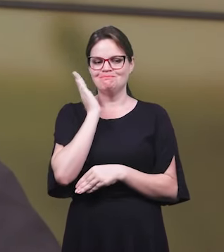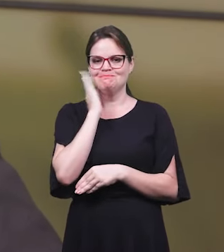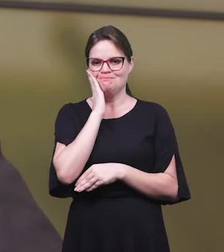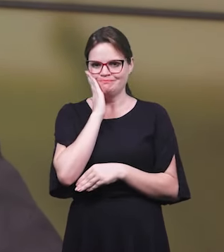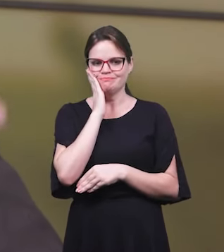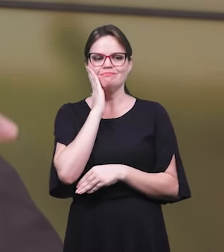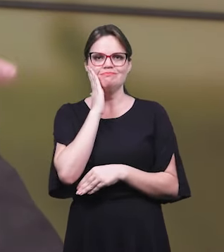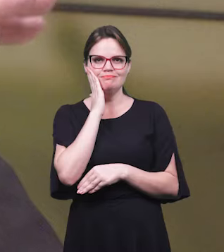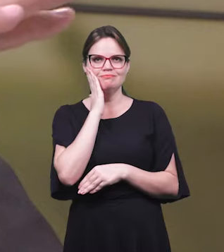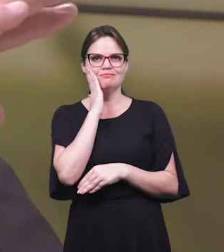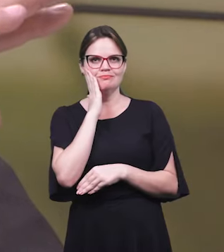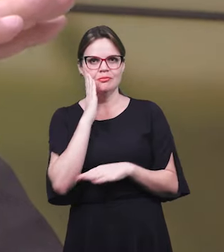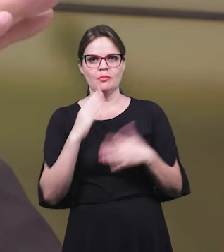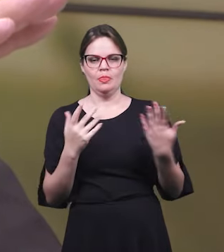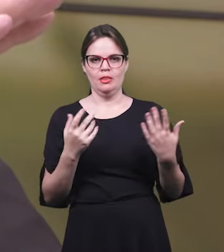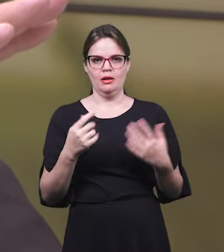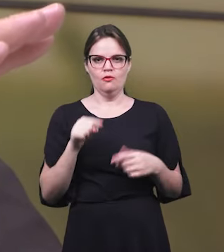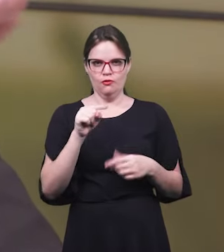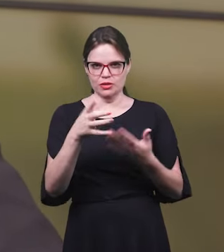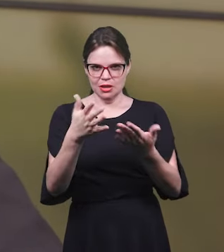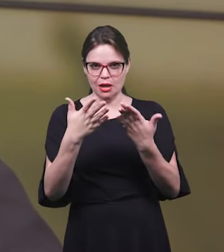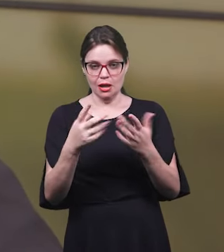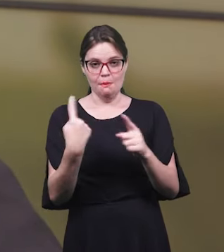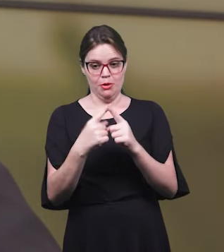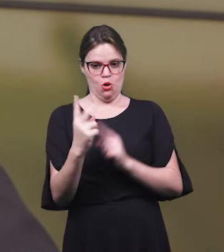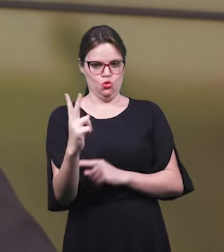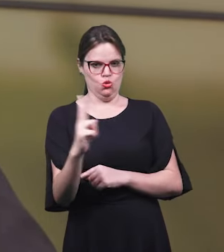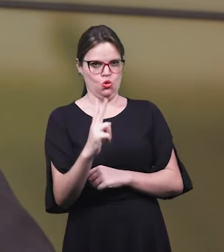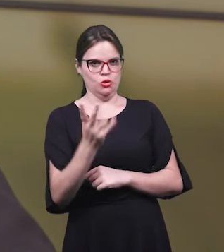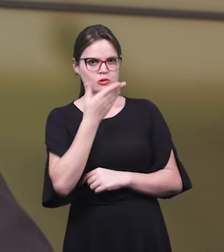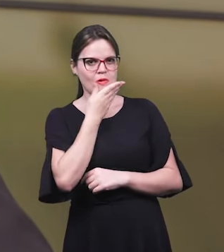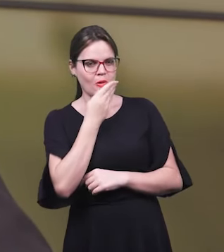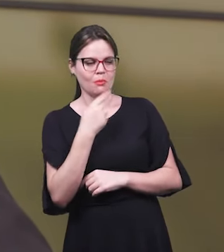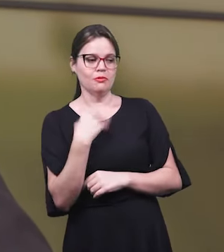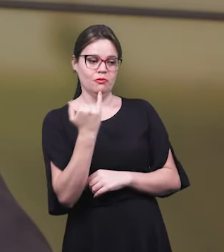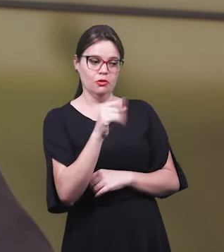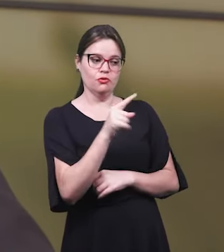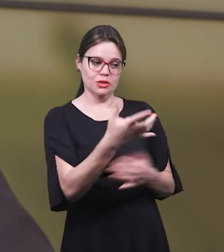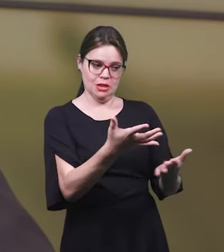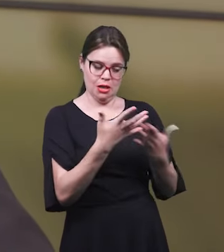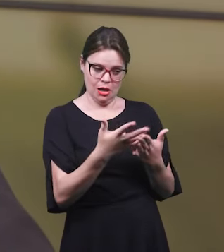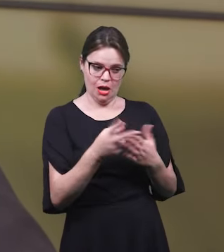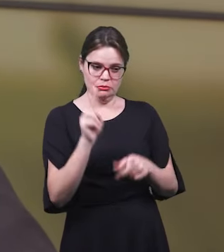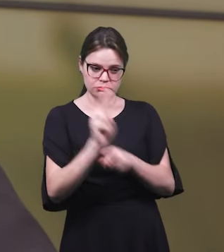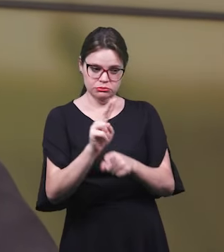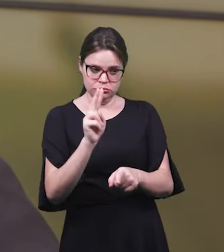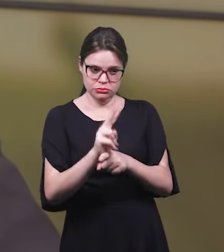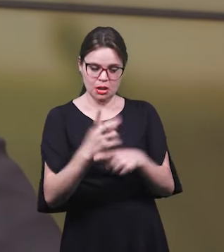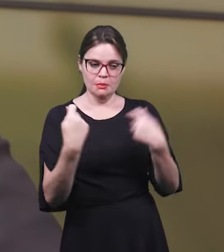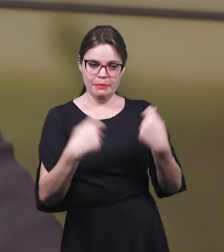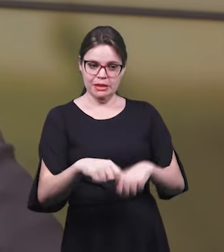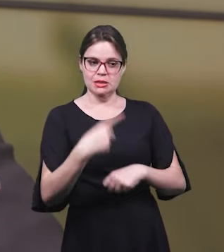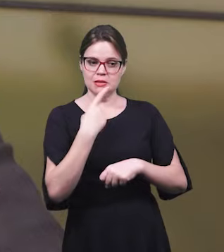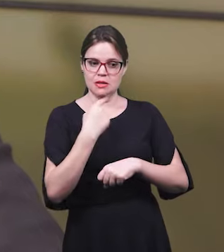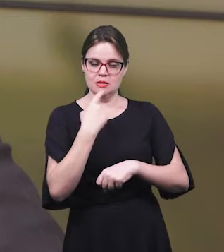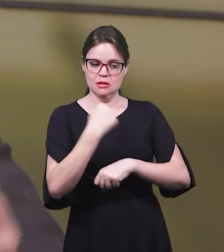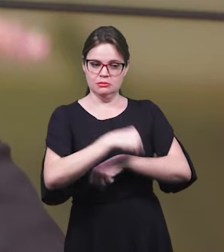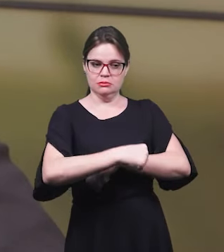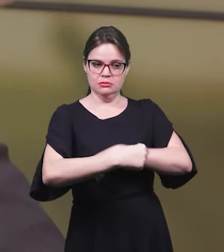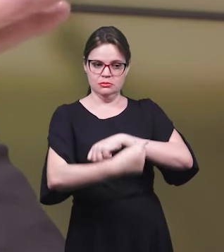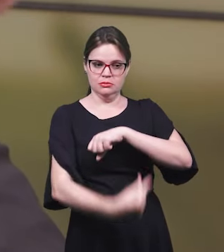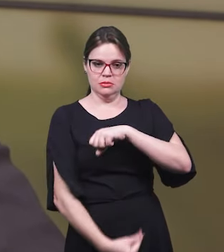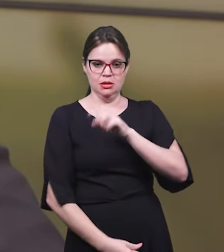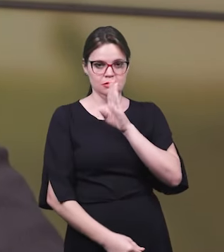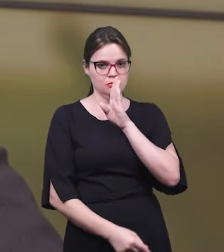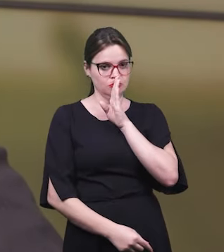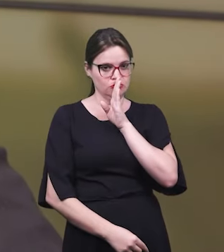nós chegarmos lá, você quer preservar seus pais, sua família, você quer preservar? Tem um detalhe, você vai estender o fio de escarlata e